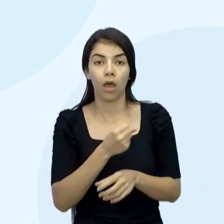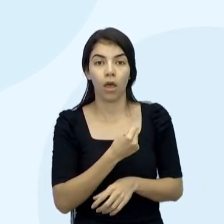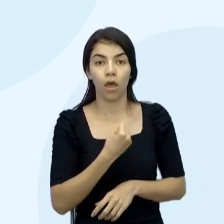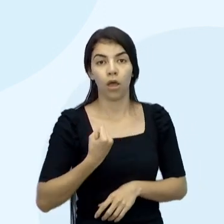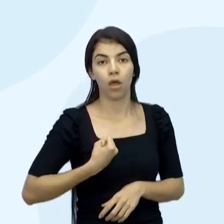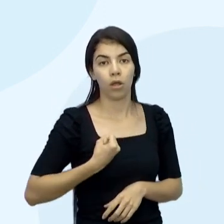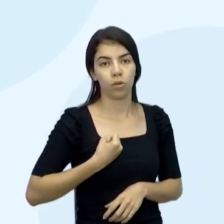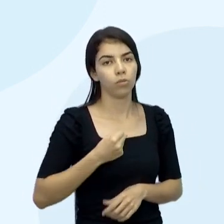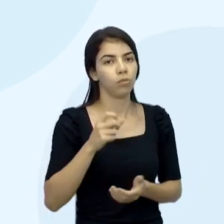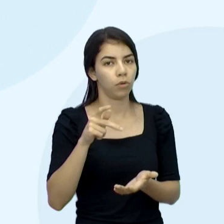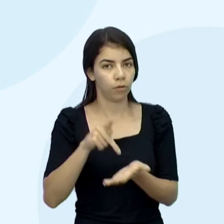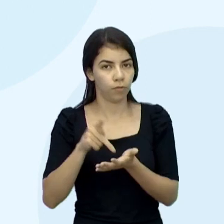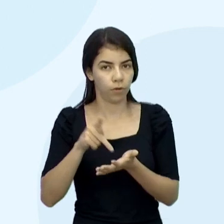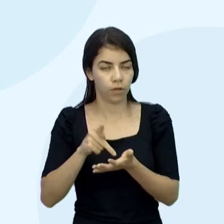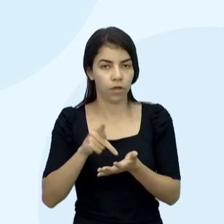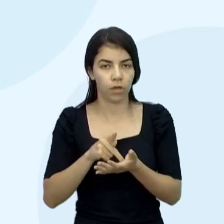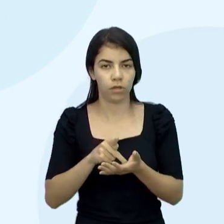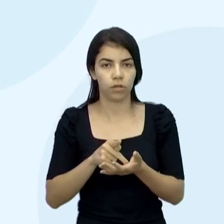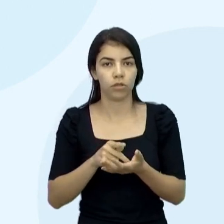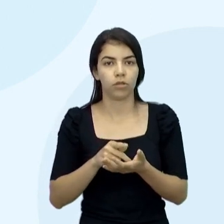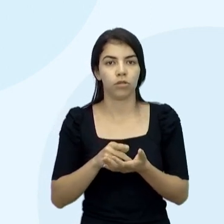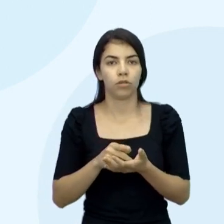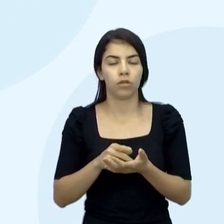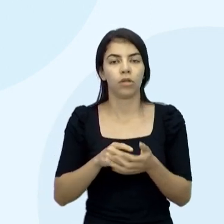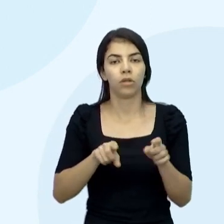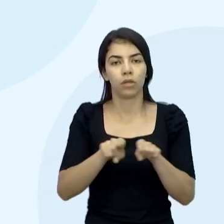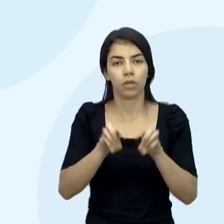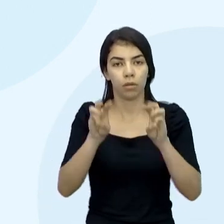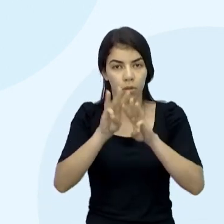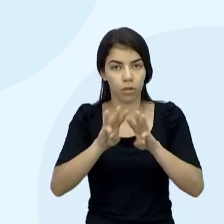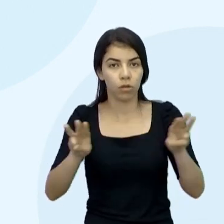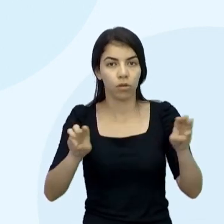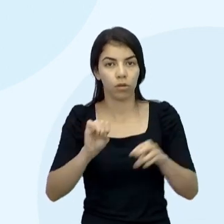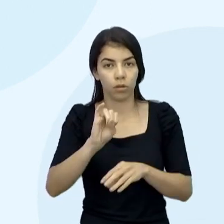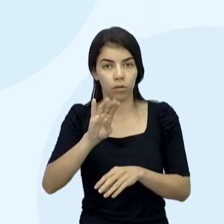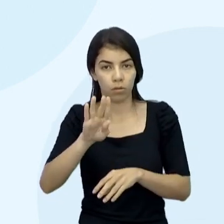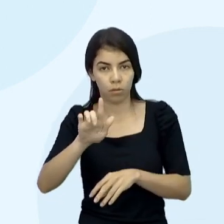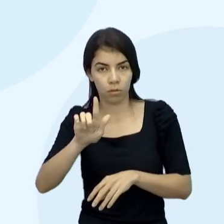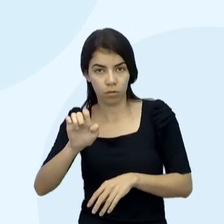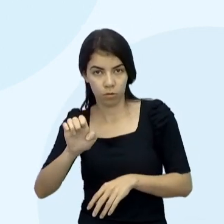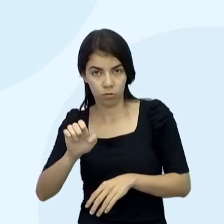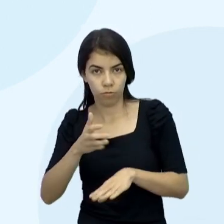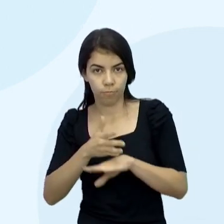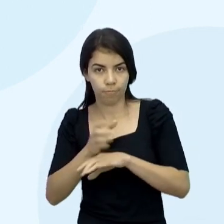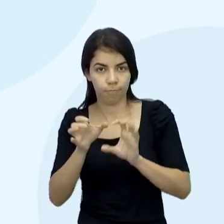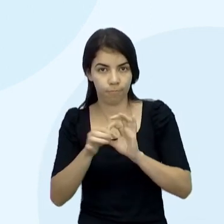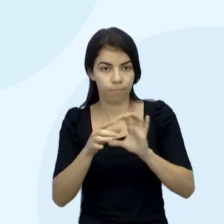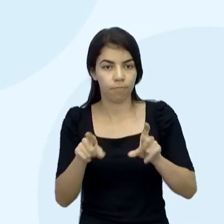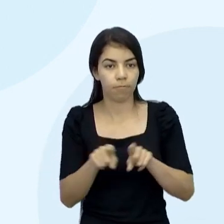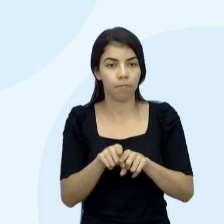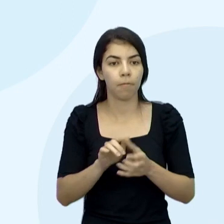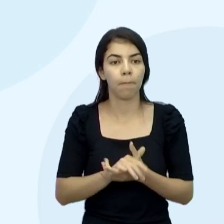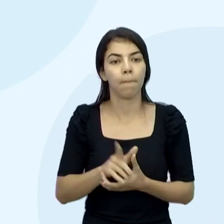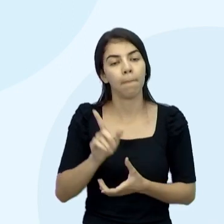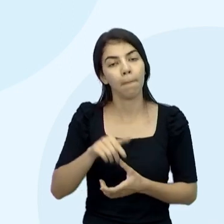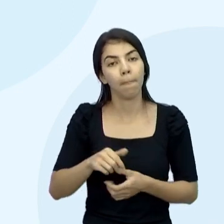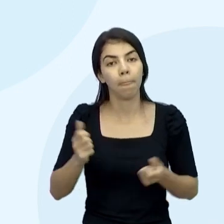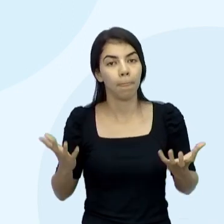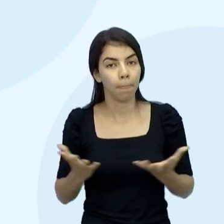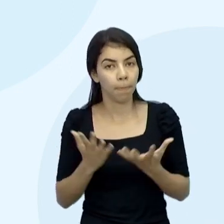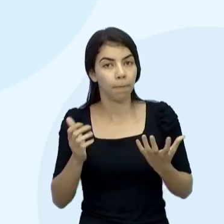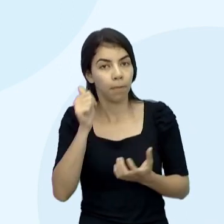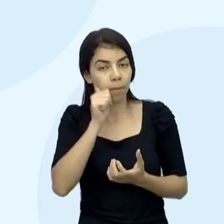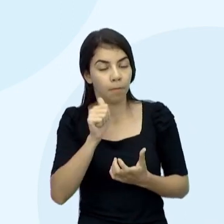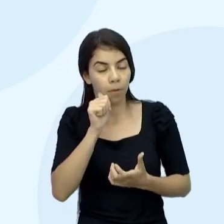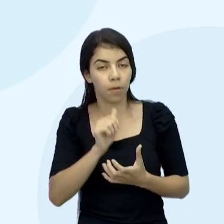verdadeiros colhidos aí e que estão disponíveis no site do IBGE. Ok? Vamos ler. Impulsionado pelas mulheres, só